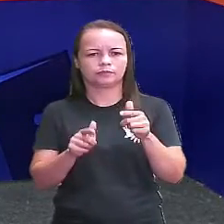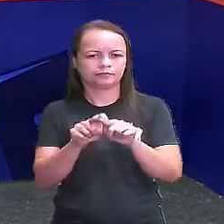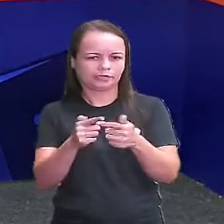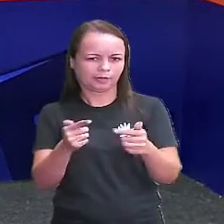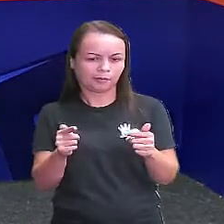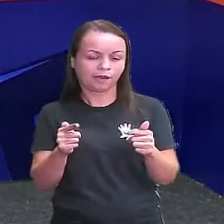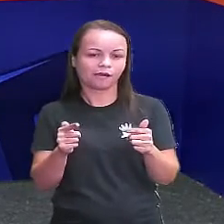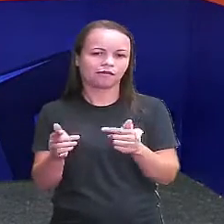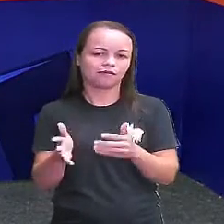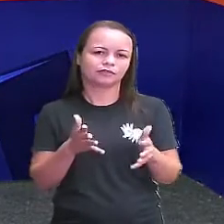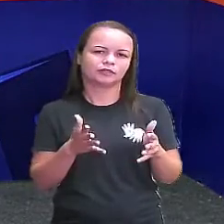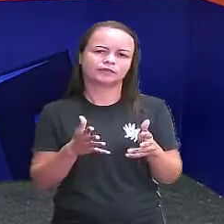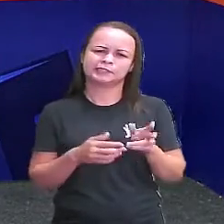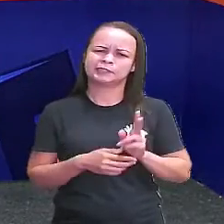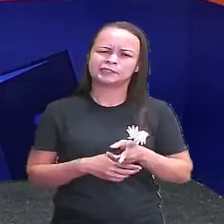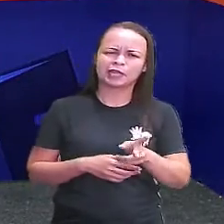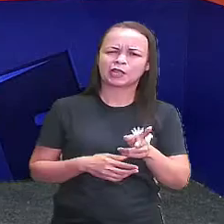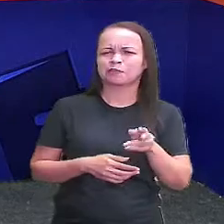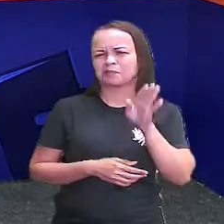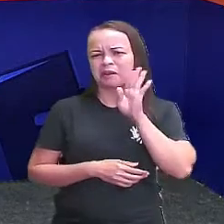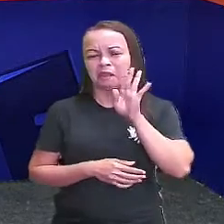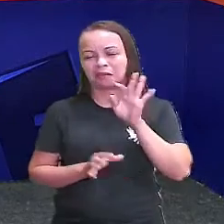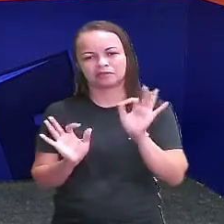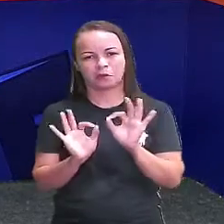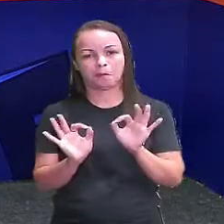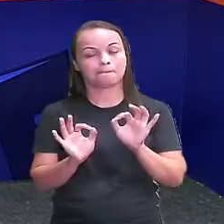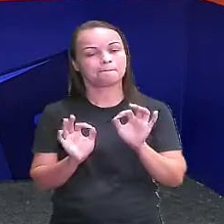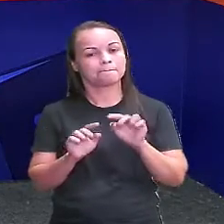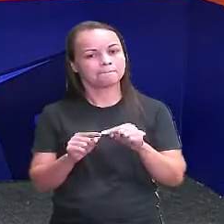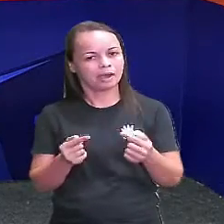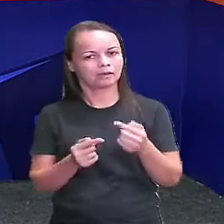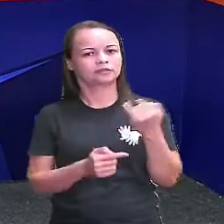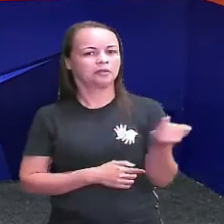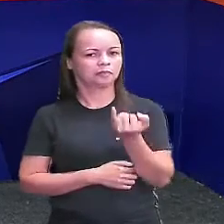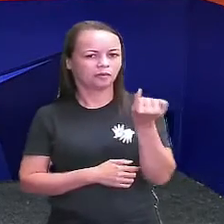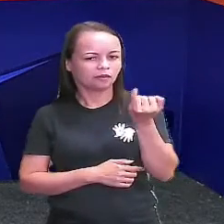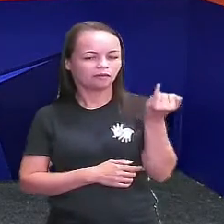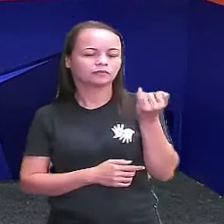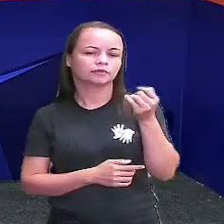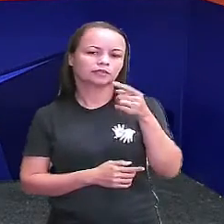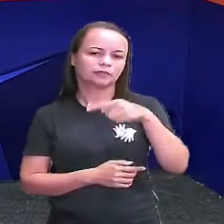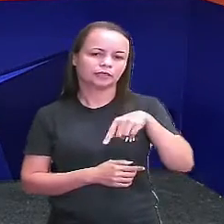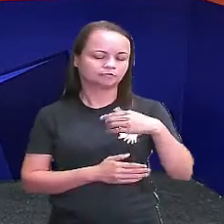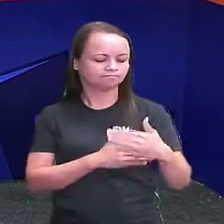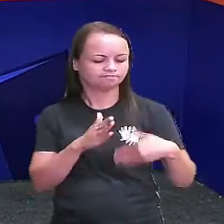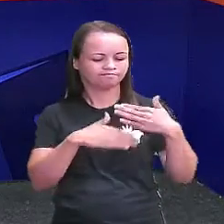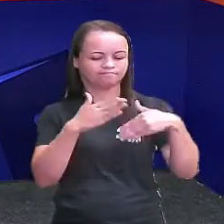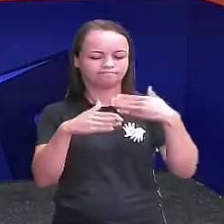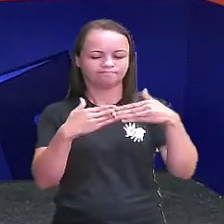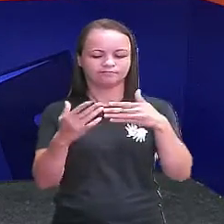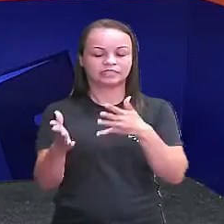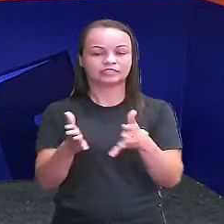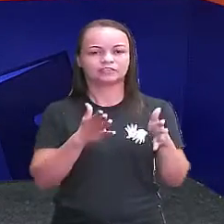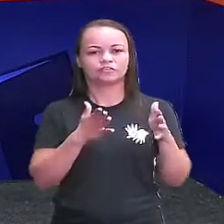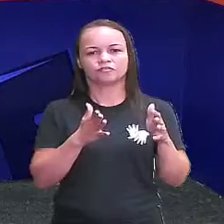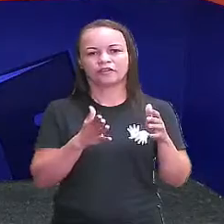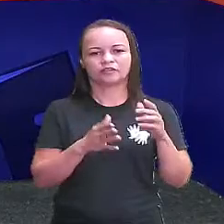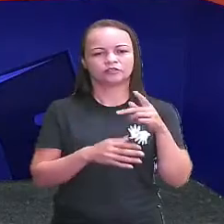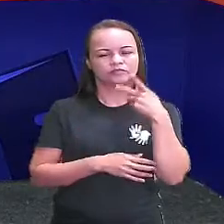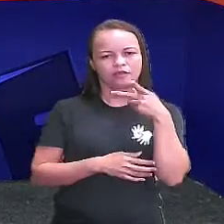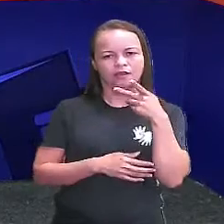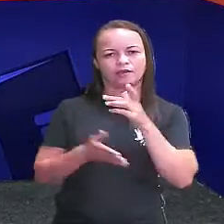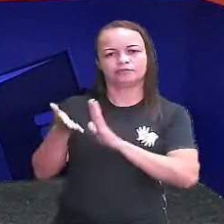gramatical, que nem sempre é tão legal, mas é muito importante para que a gente possa desenvolver a nossa fala em